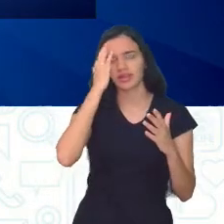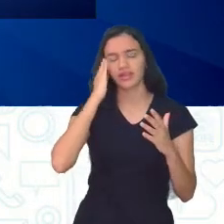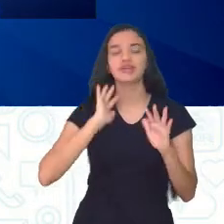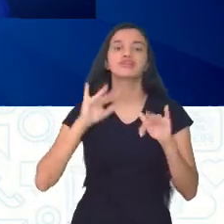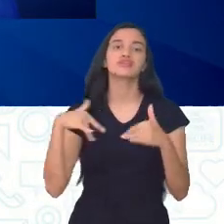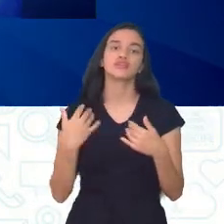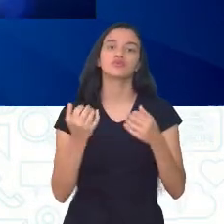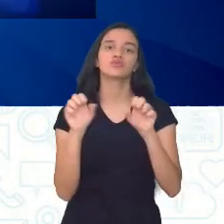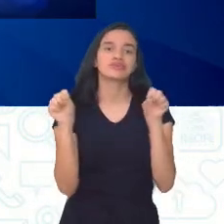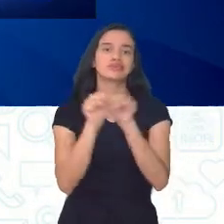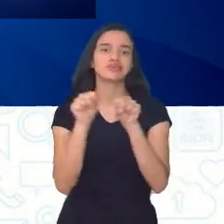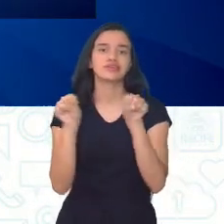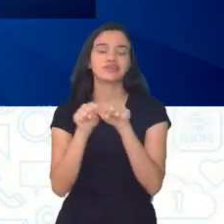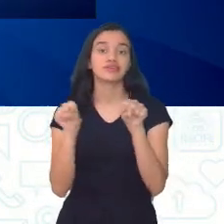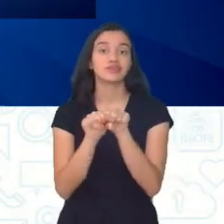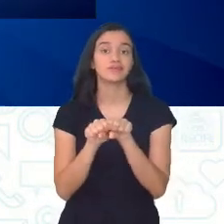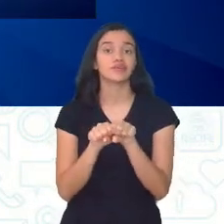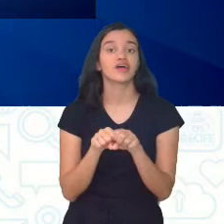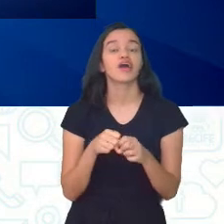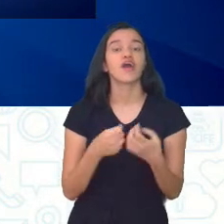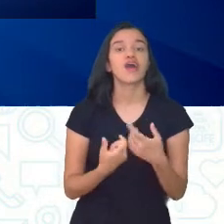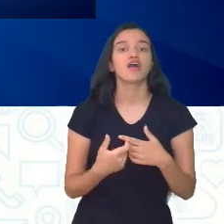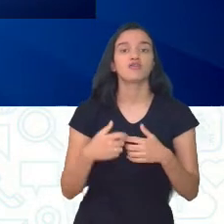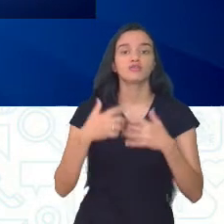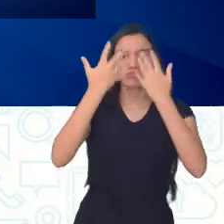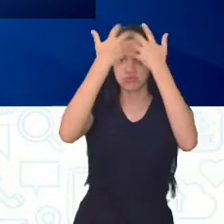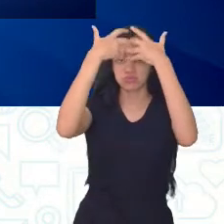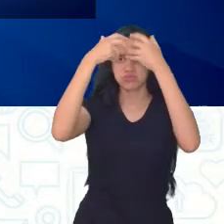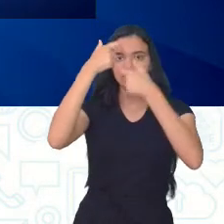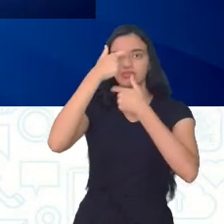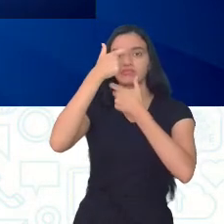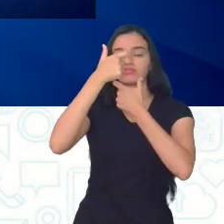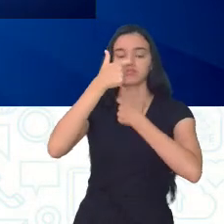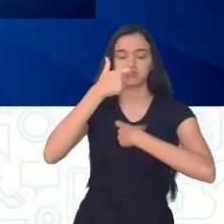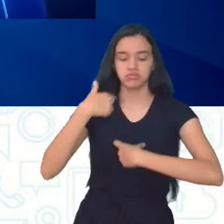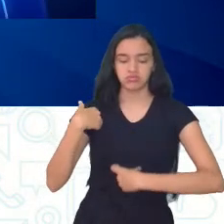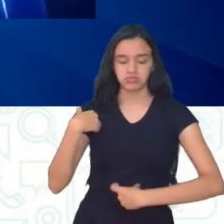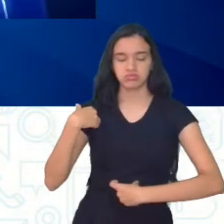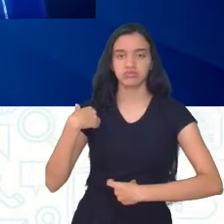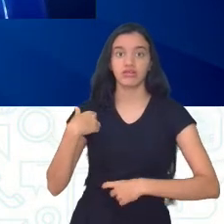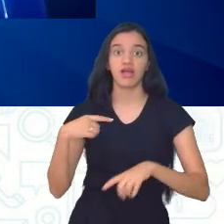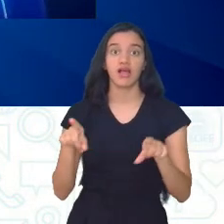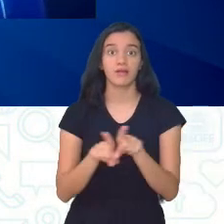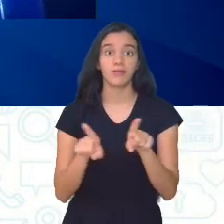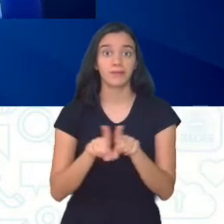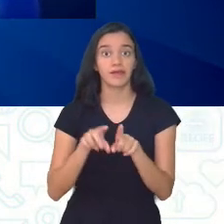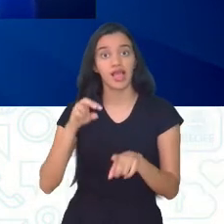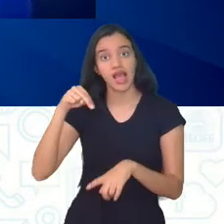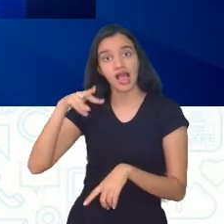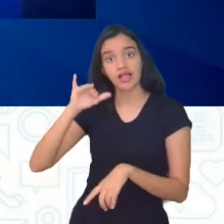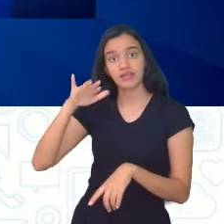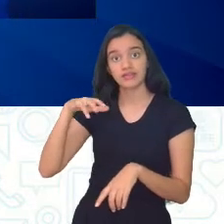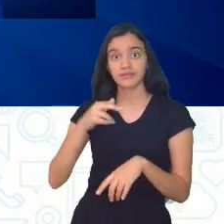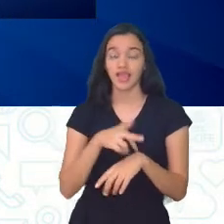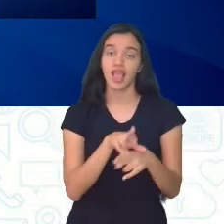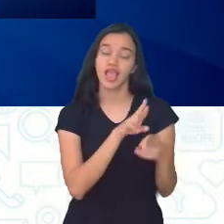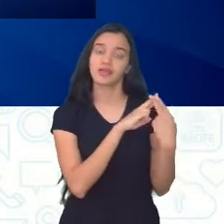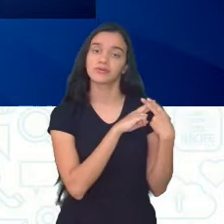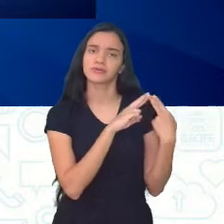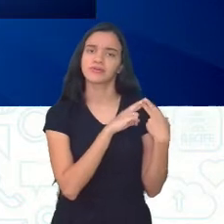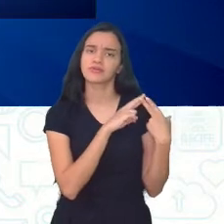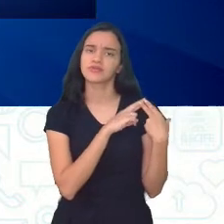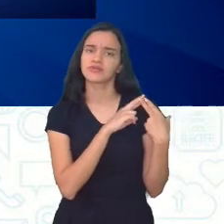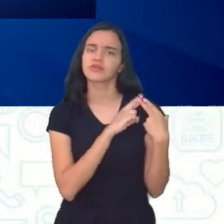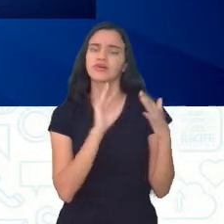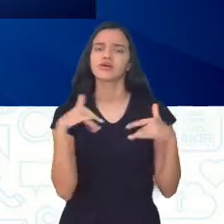sistema nervoso periférico é constituído por nervos e gânglios. Eles são os responsáveis